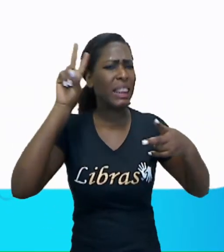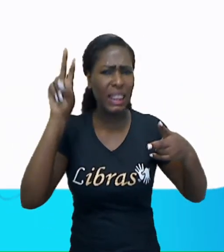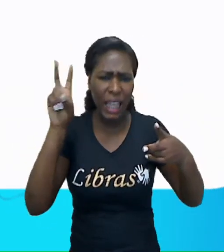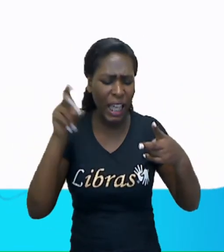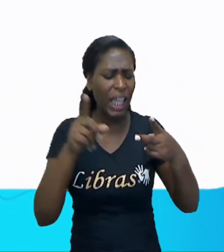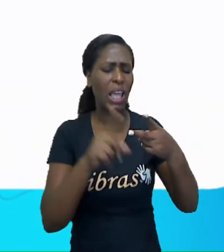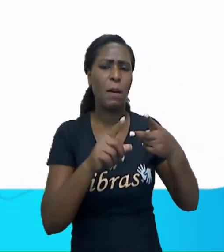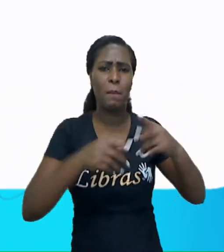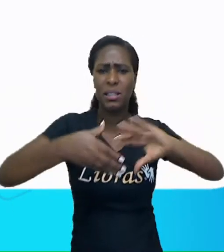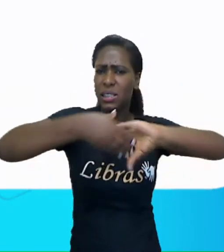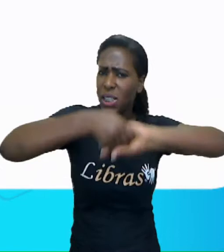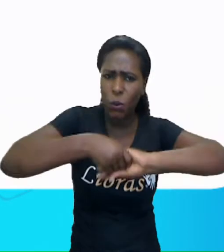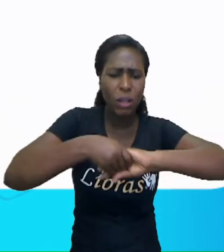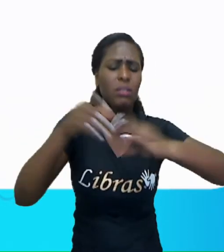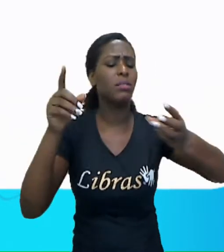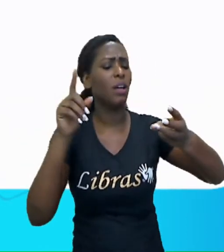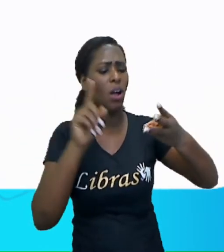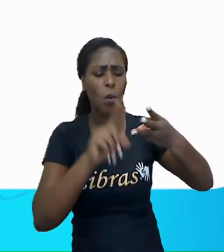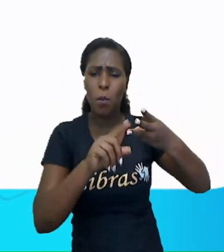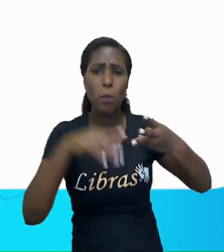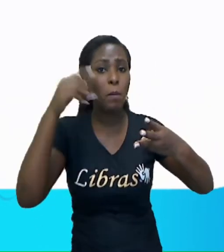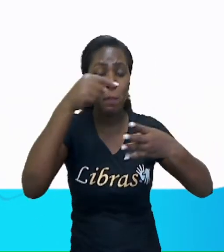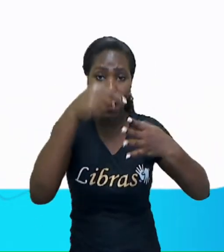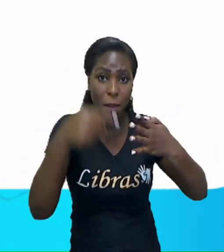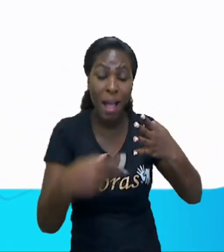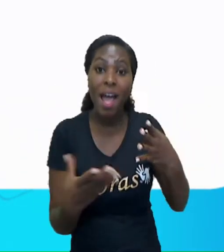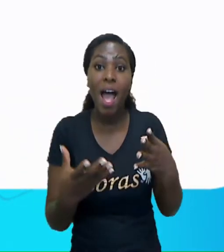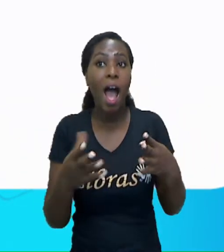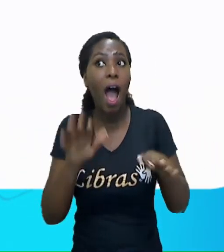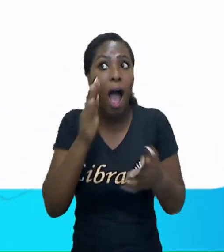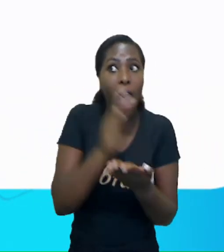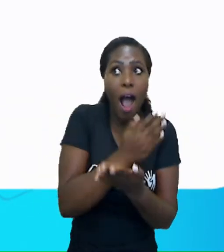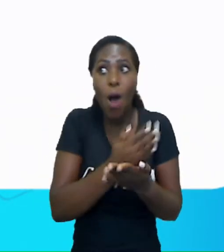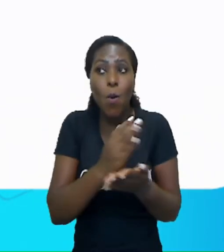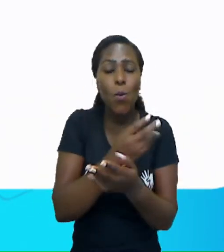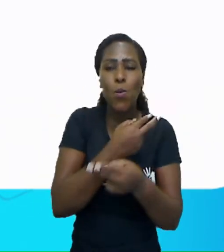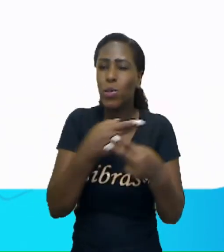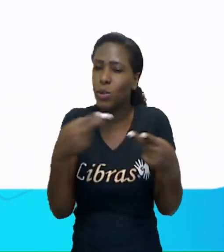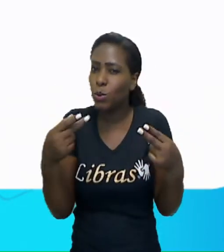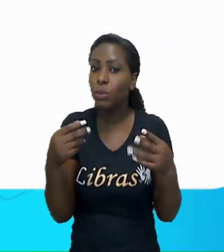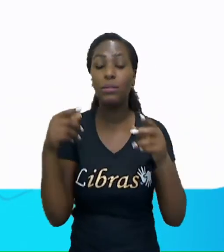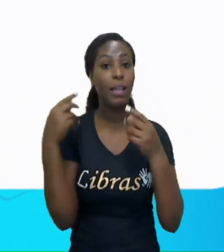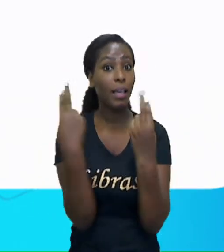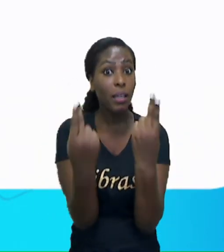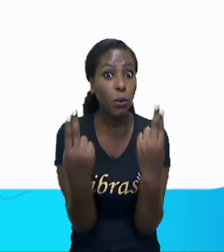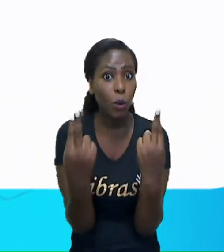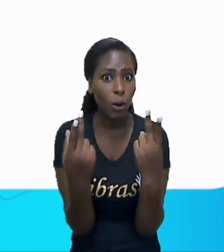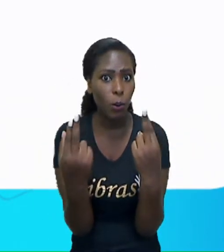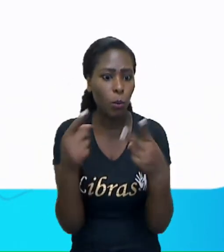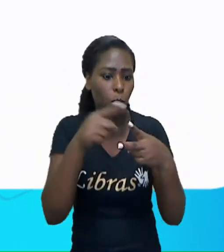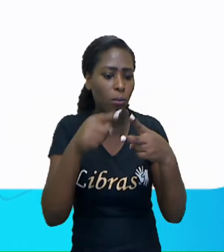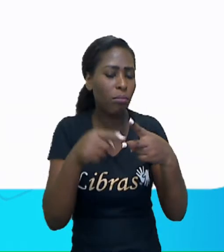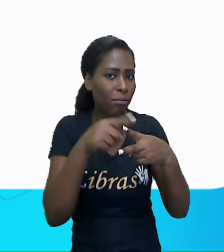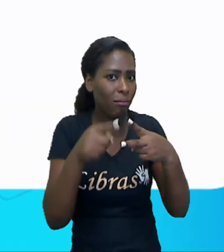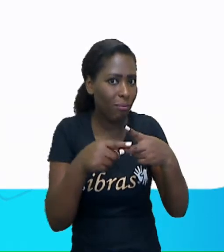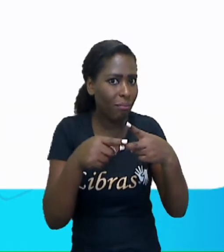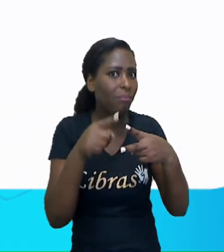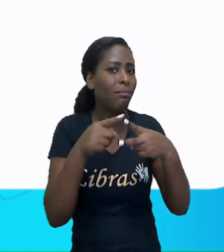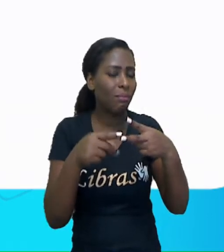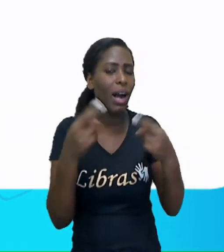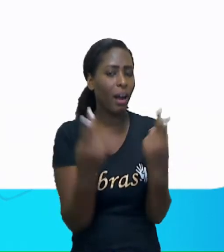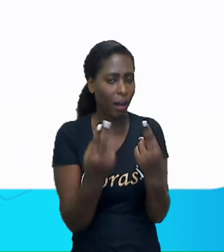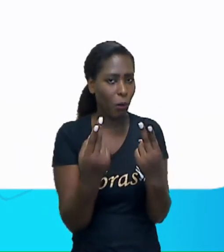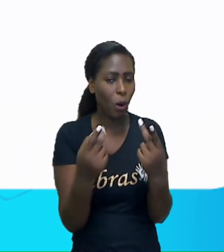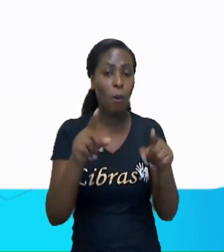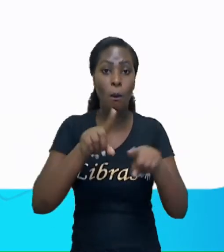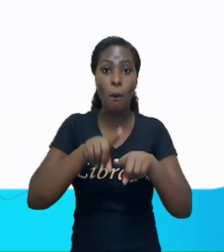Perceberam? Algumas coisas vão ser comum à carta de reclamação. Mas o objetivo dessa carta de solicitação é o